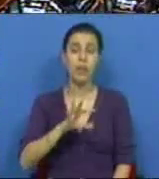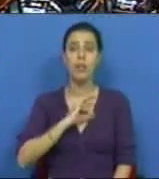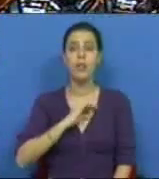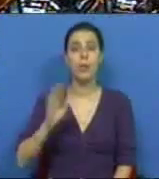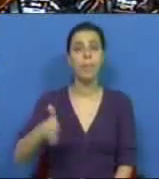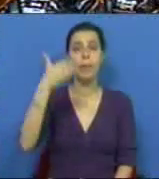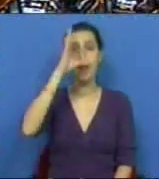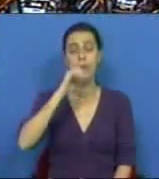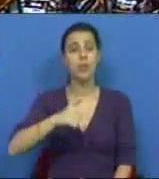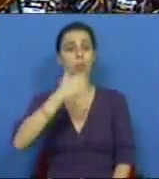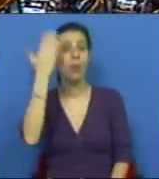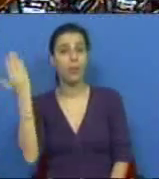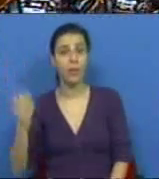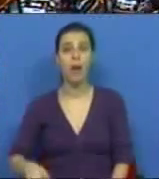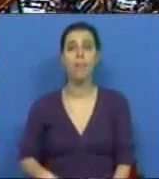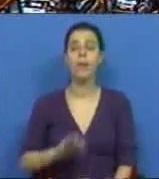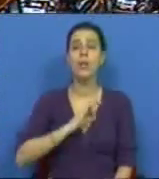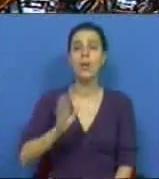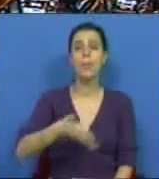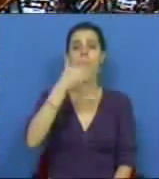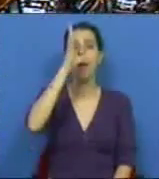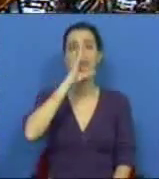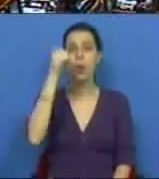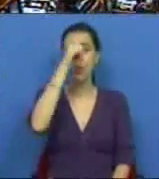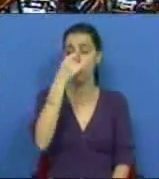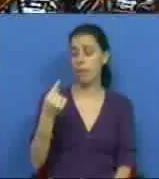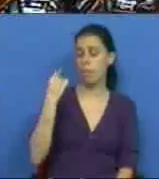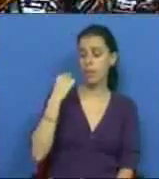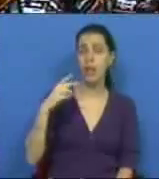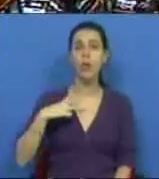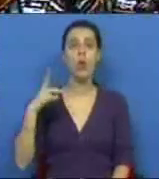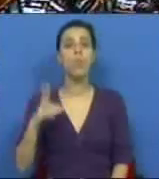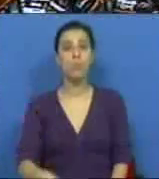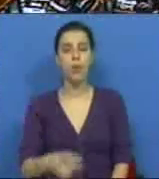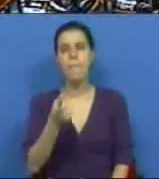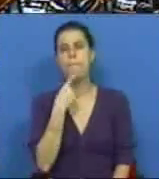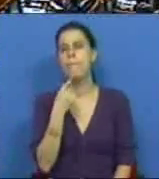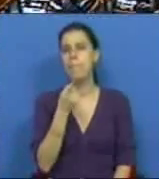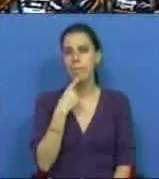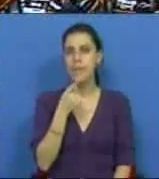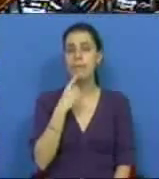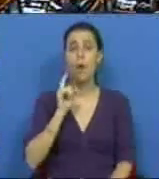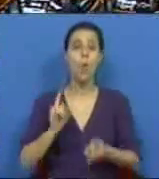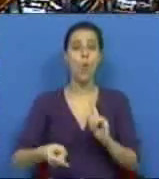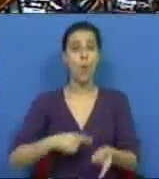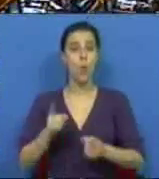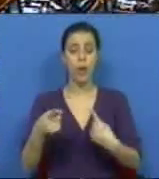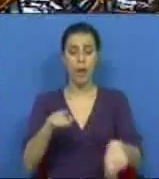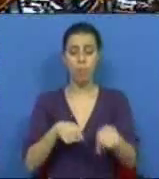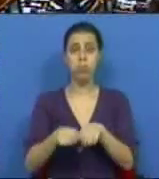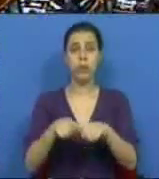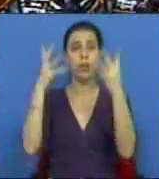Senhor Primeiro-Ministro, bom dia. Senhor Primeiro-Ministro, no domingo passado os portugueses ficaram a perceber o que era uma